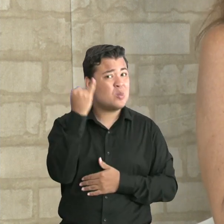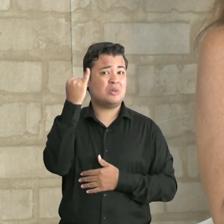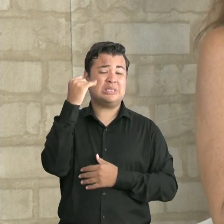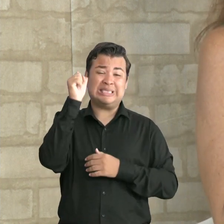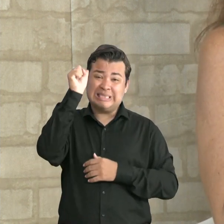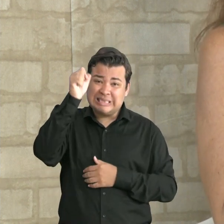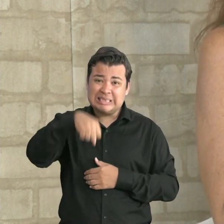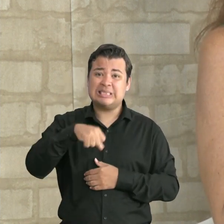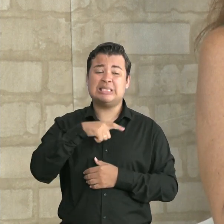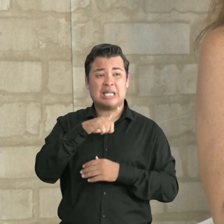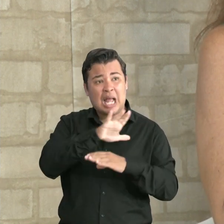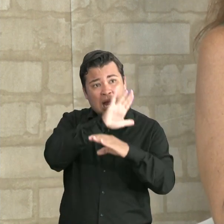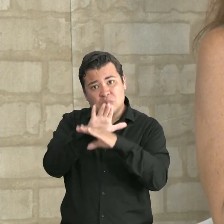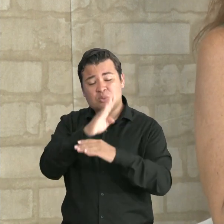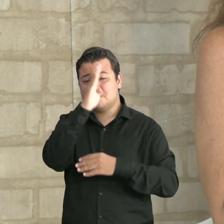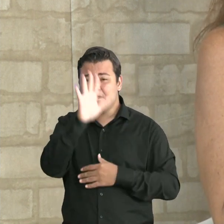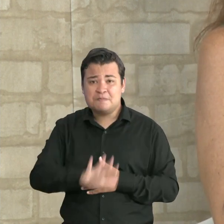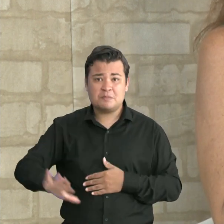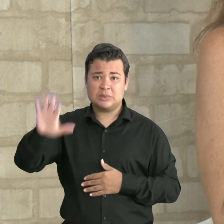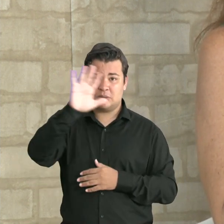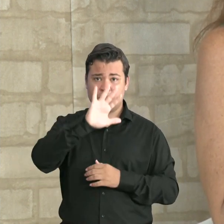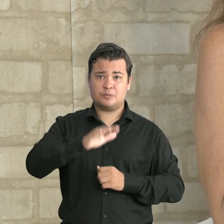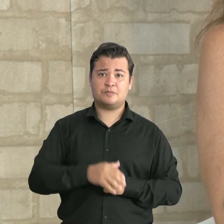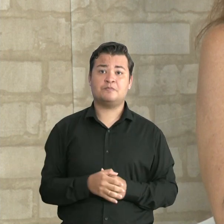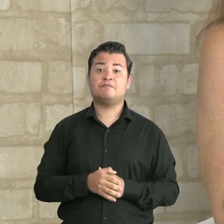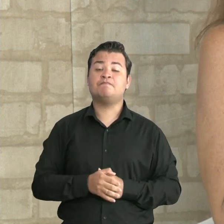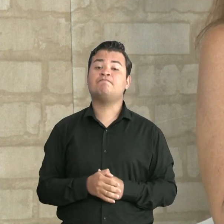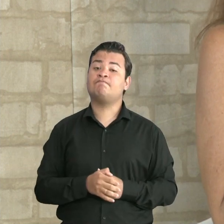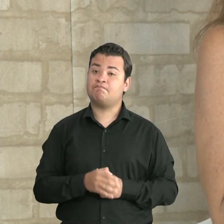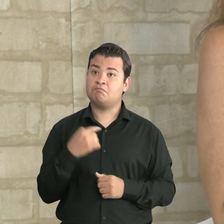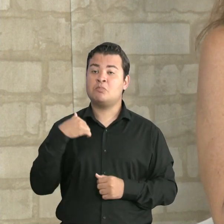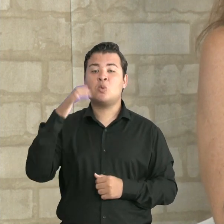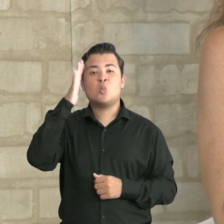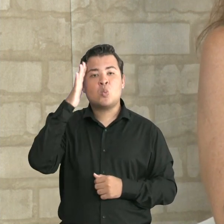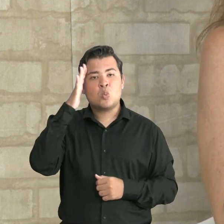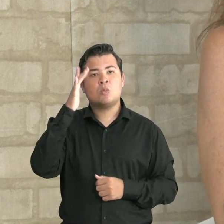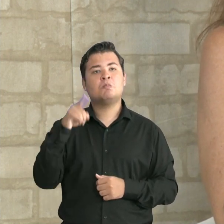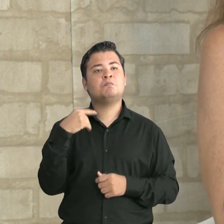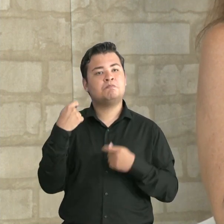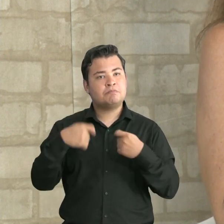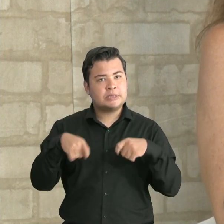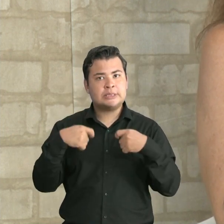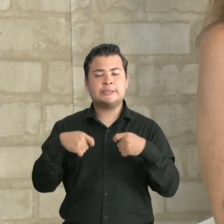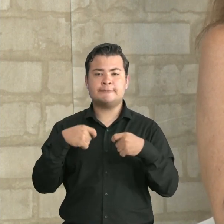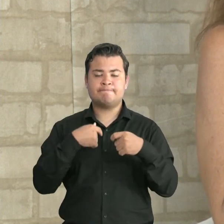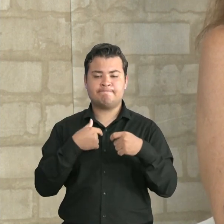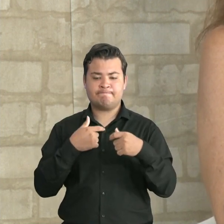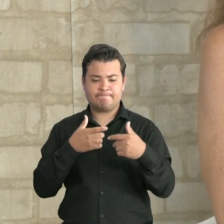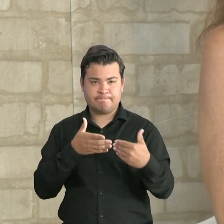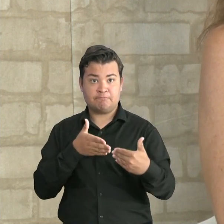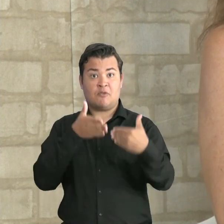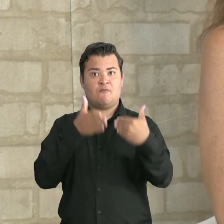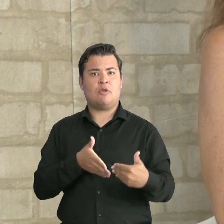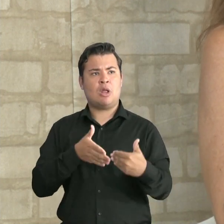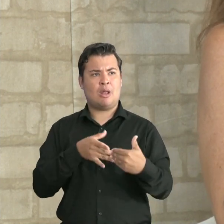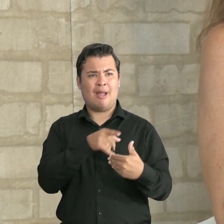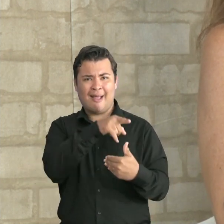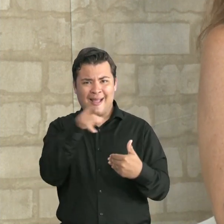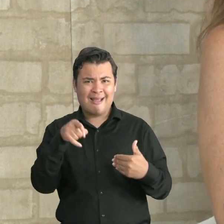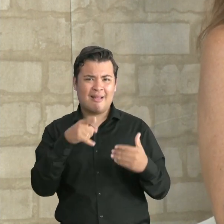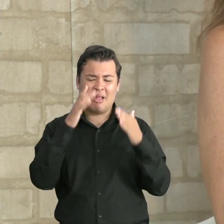e desempenham nesse país. Talvez eu acho que a gente precisa enfrentar mais, sabe, esse